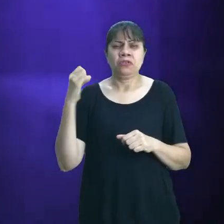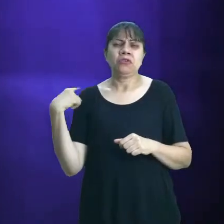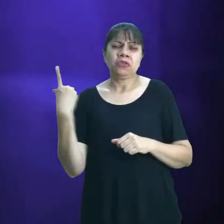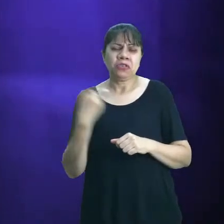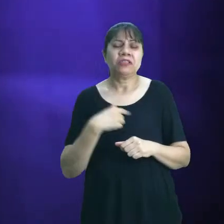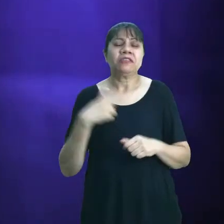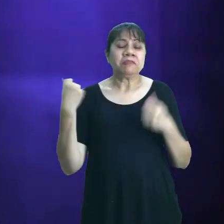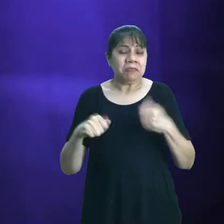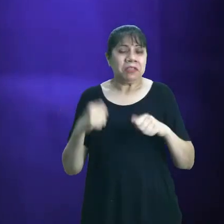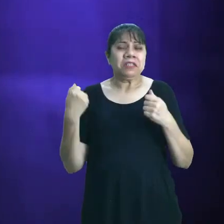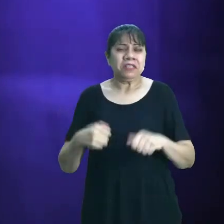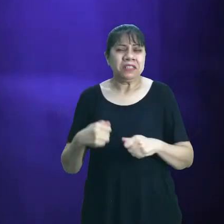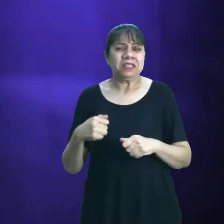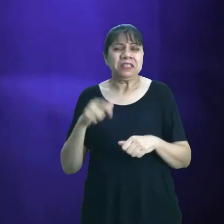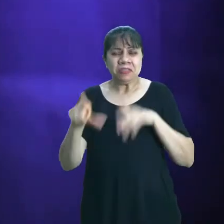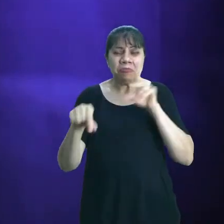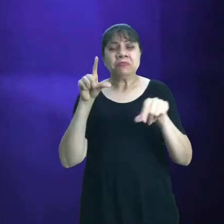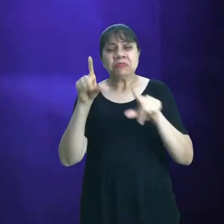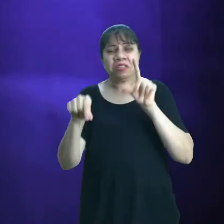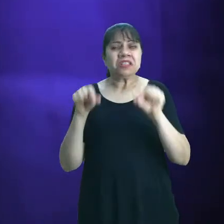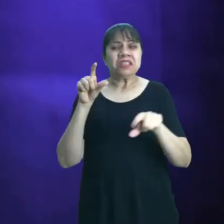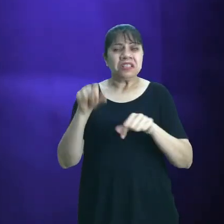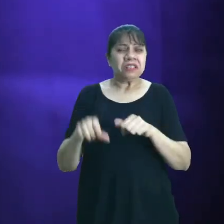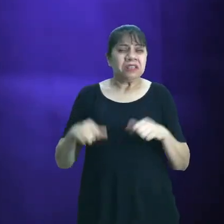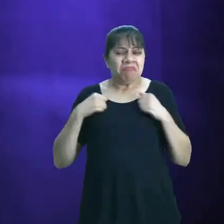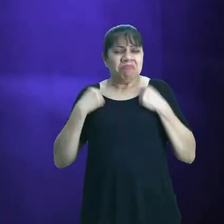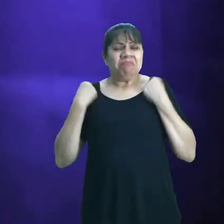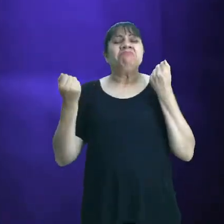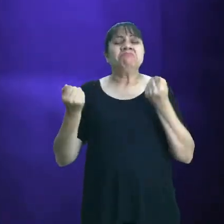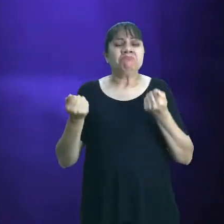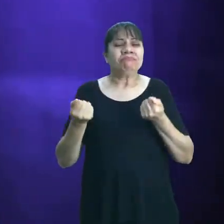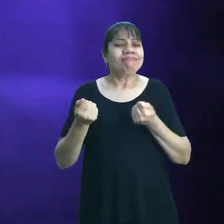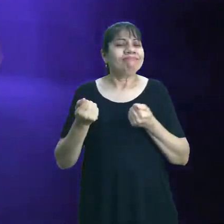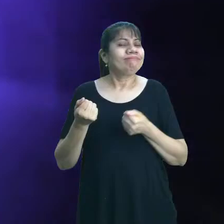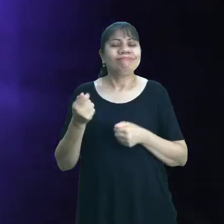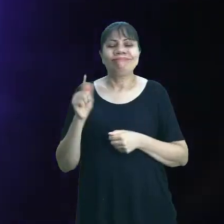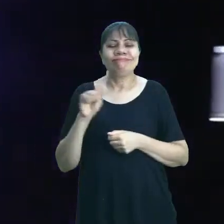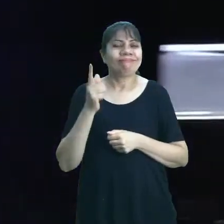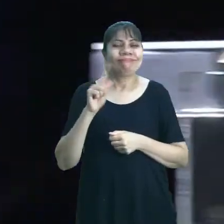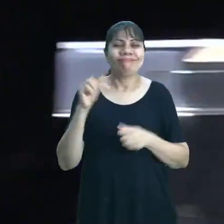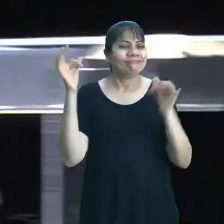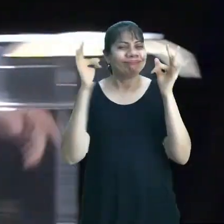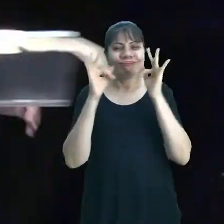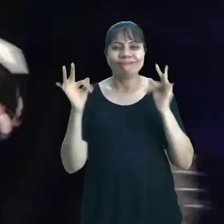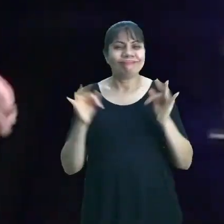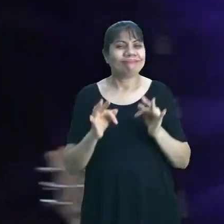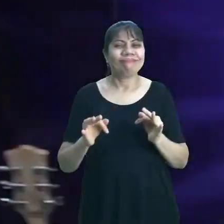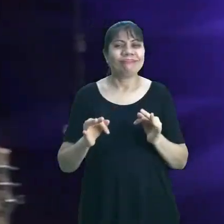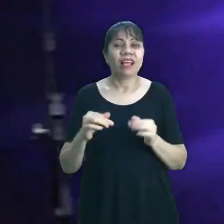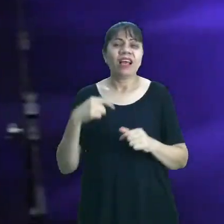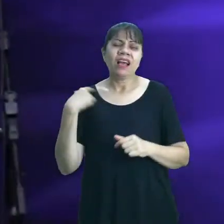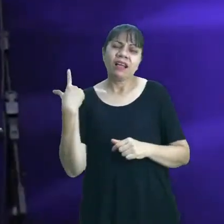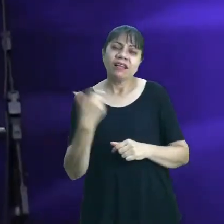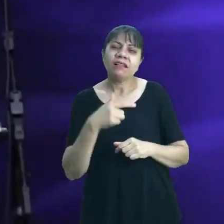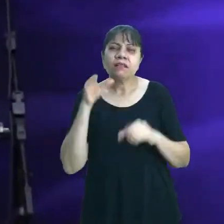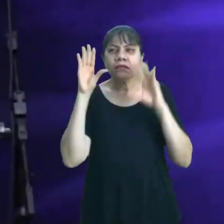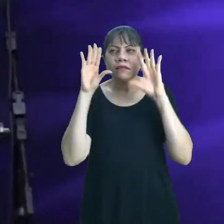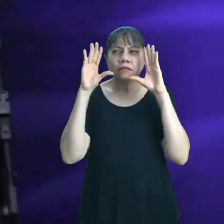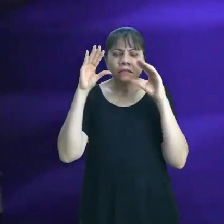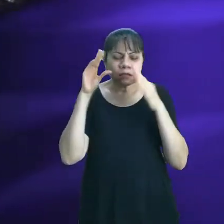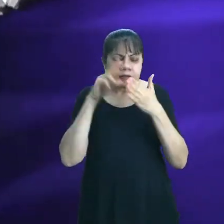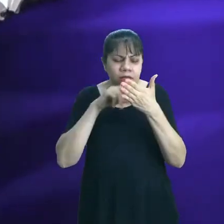nosso próprio entendimento, não nos traz felicidades. Quando nós olhamos nas Escrituras,